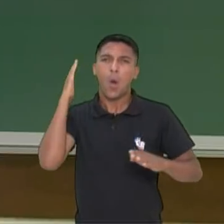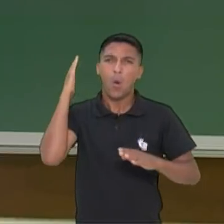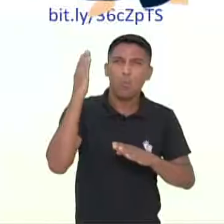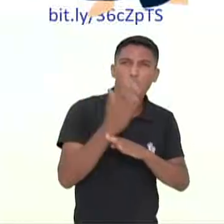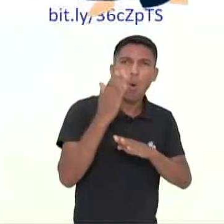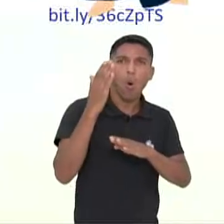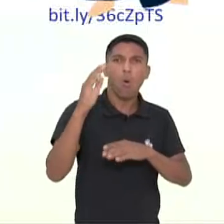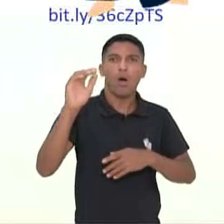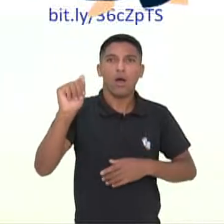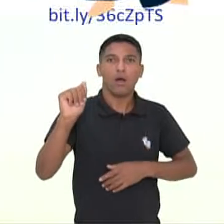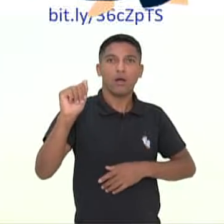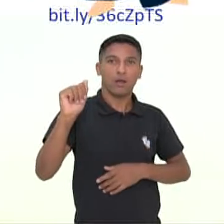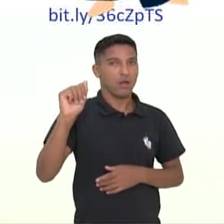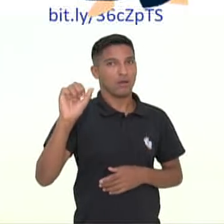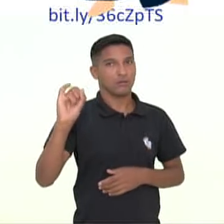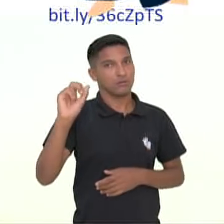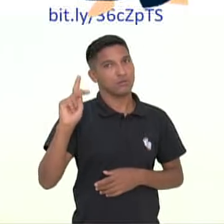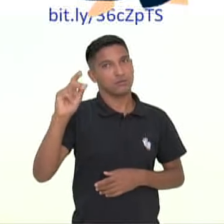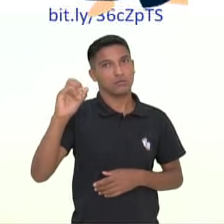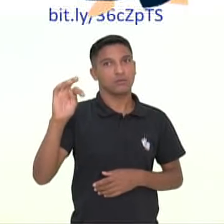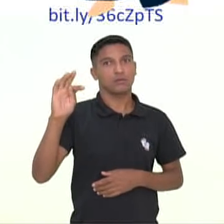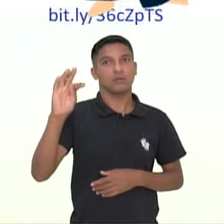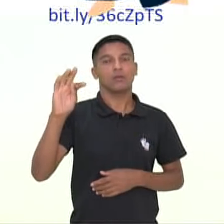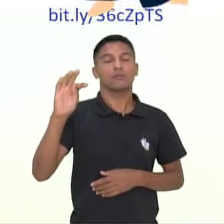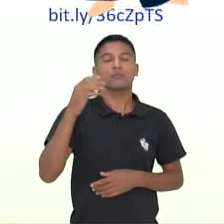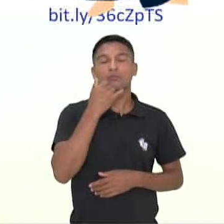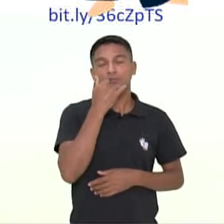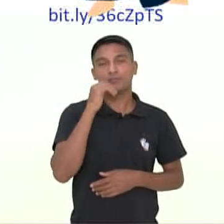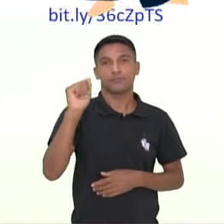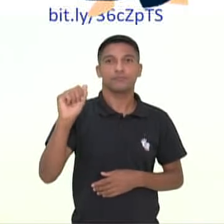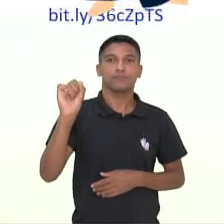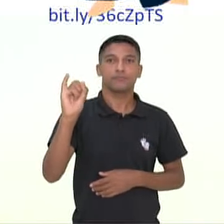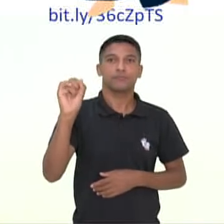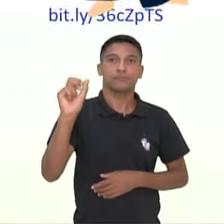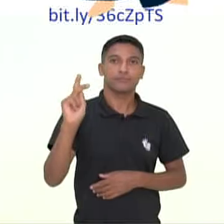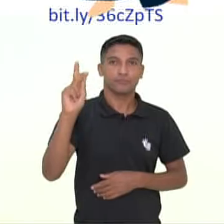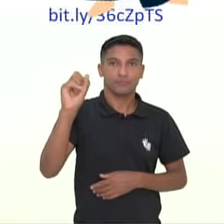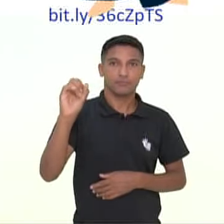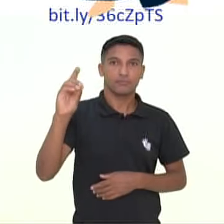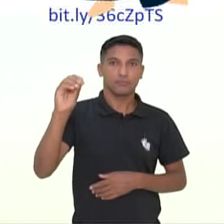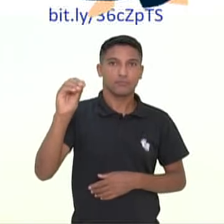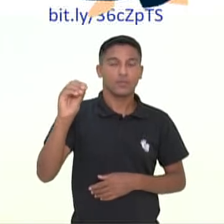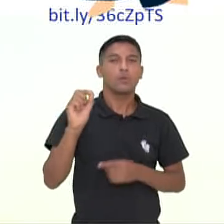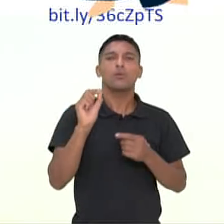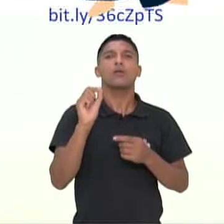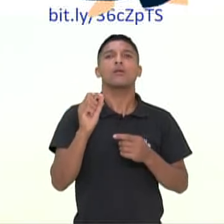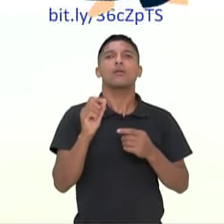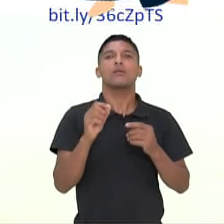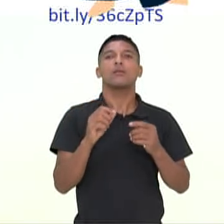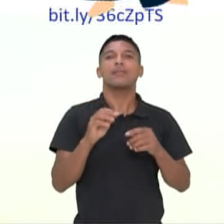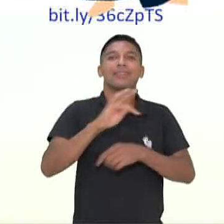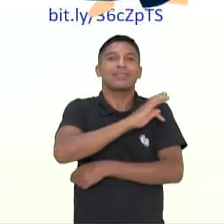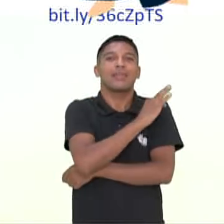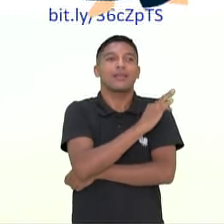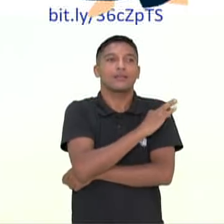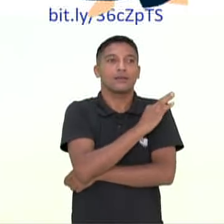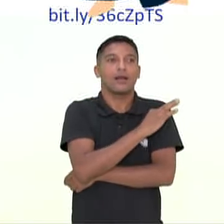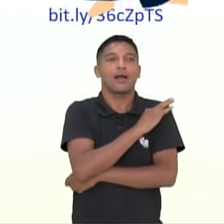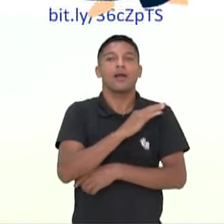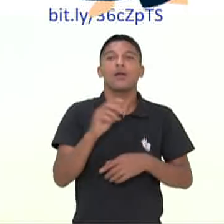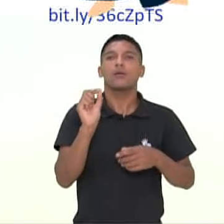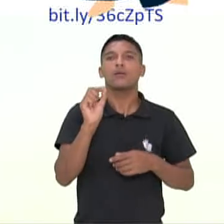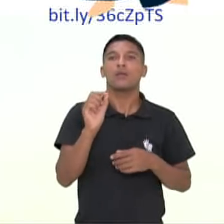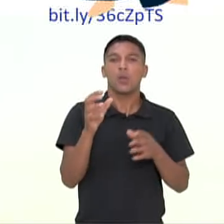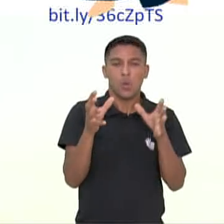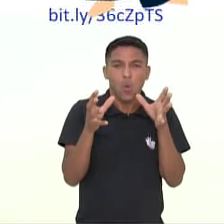baseiam-se no ato genérico de agarrar e atirar o oponente no chão. Lembrando